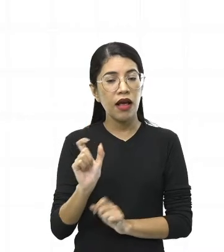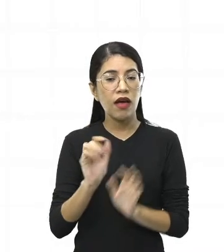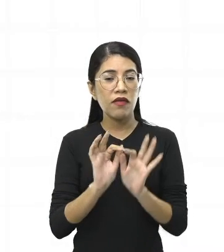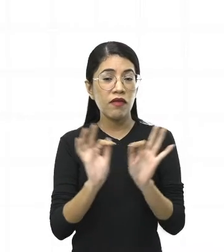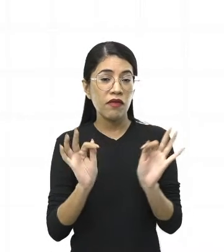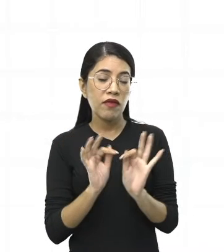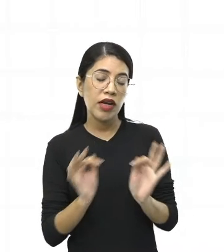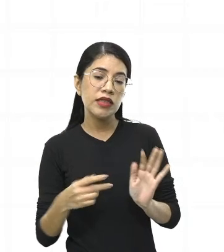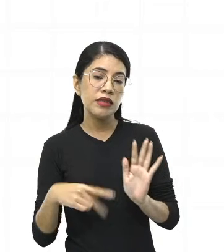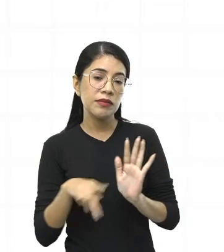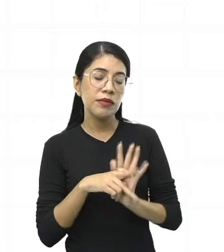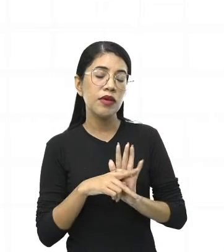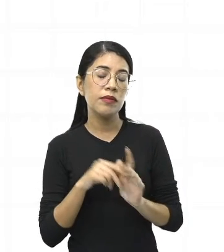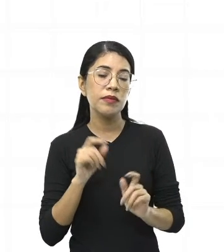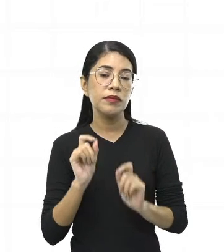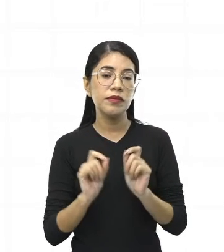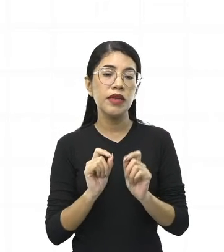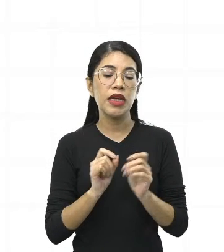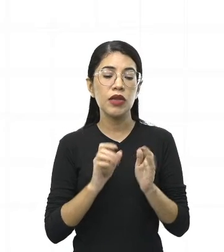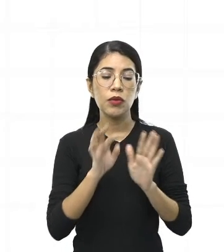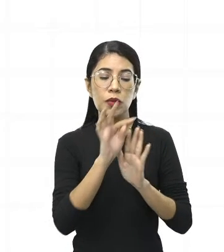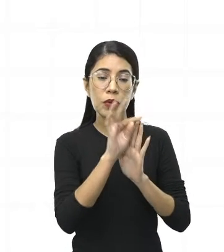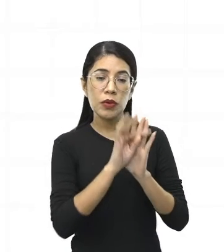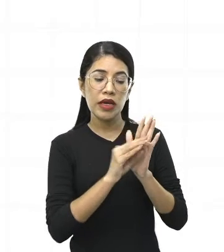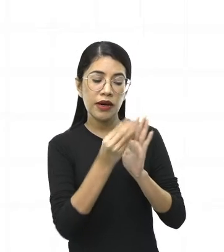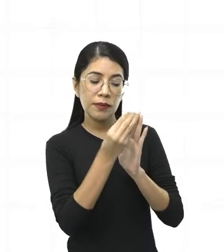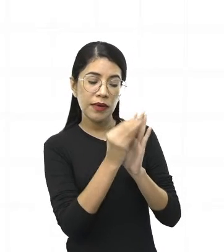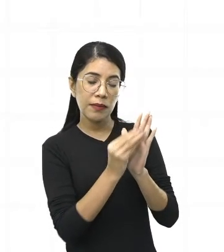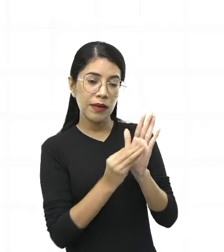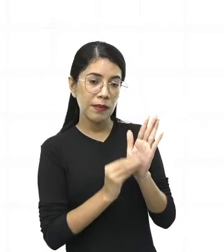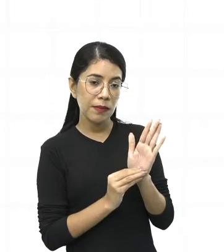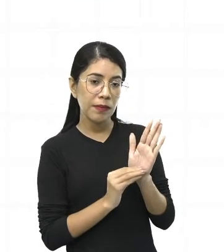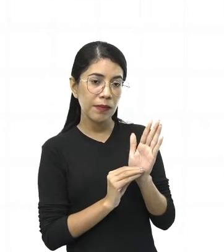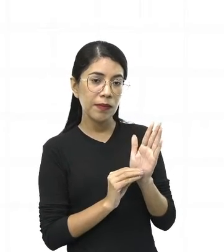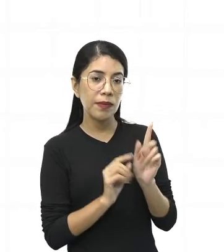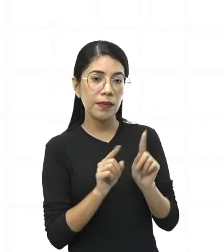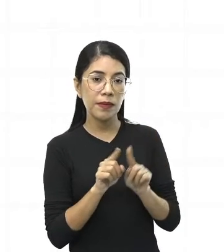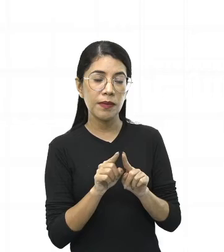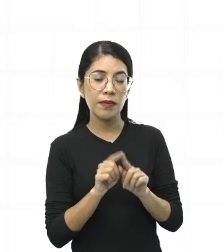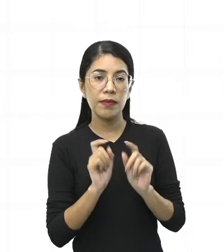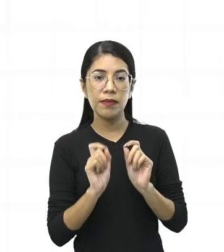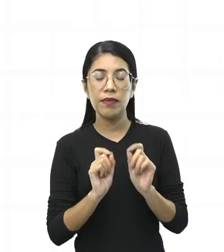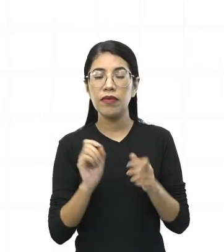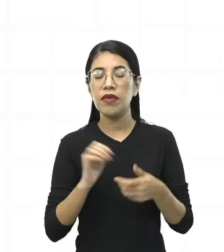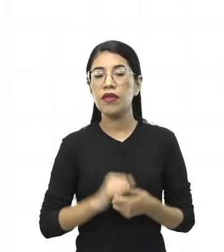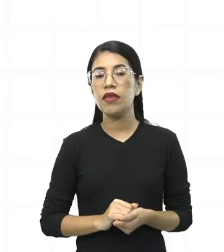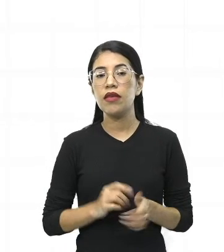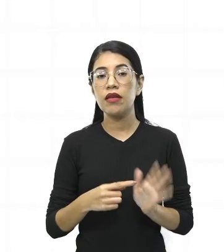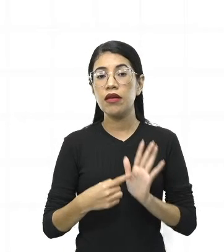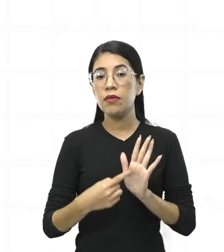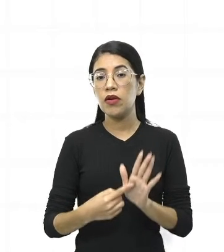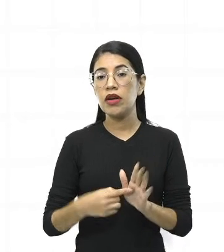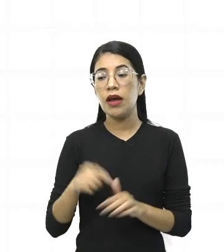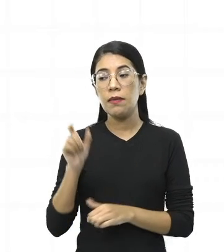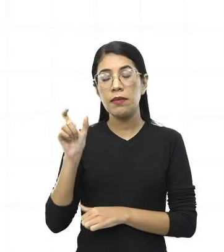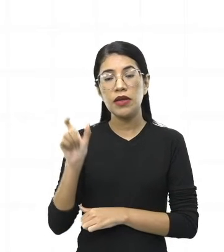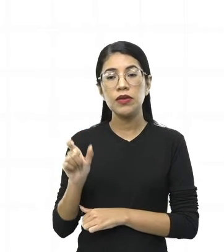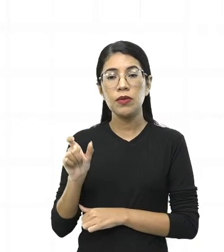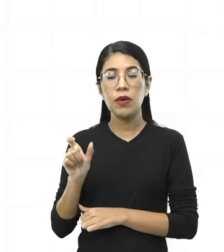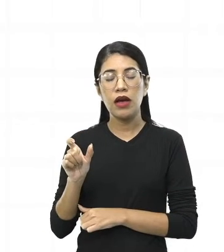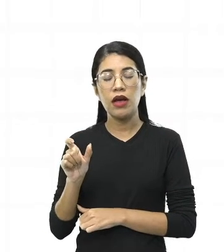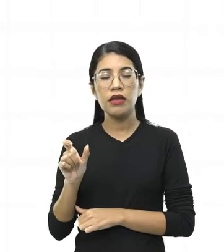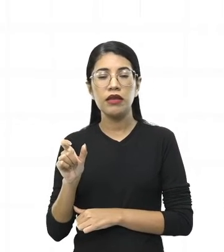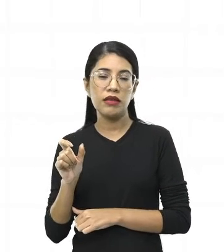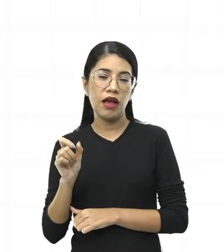expressões que nós vamos ter aí durante o texto que vão mostrar quem é o interlocutor,